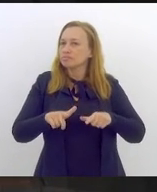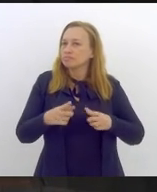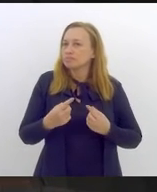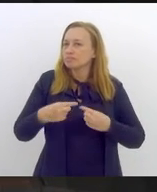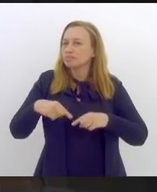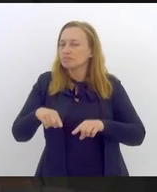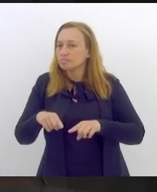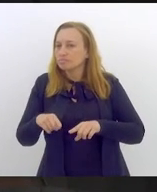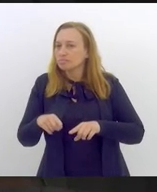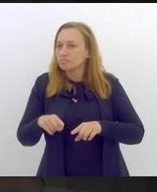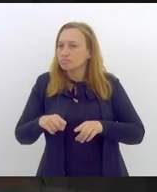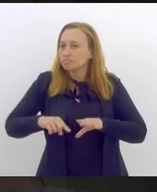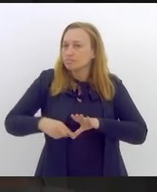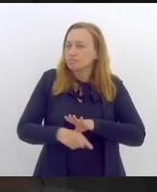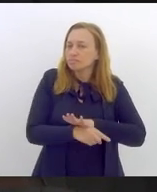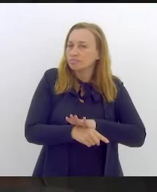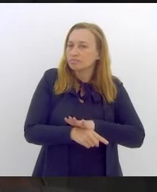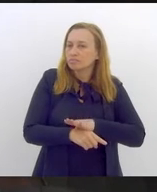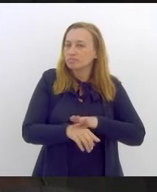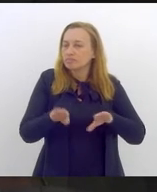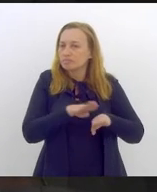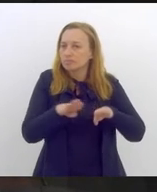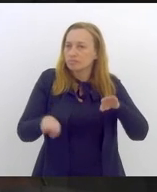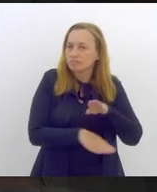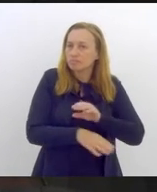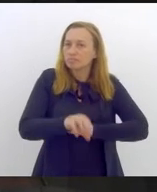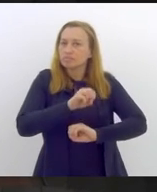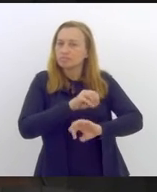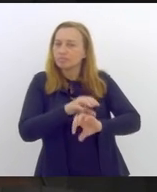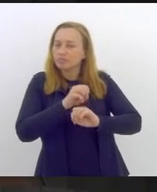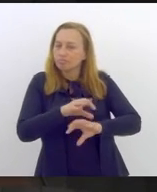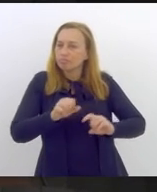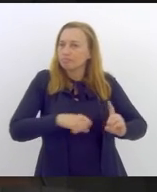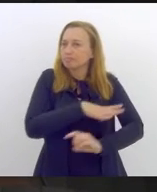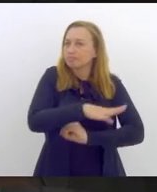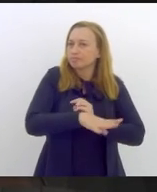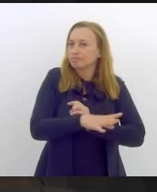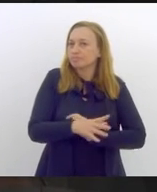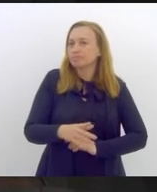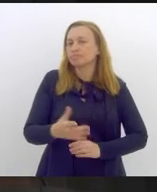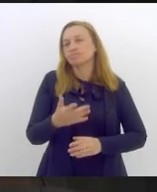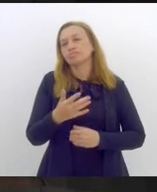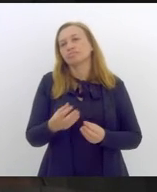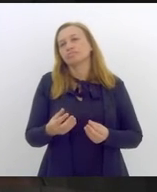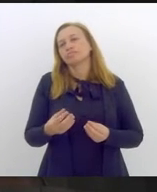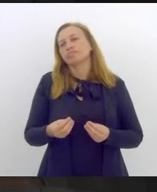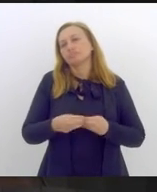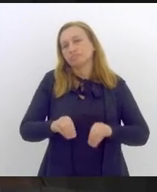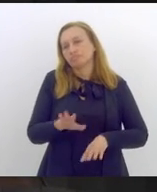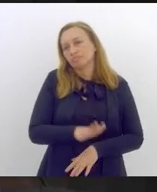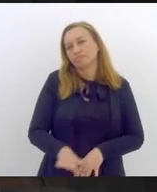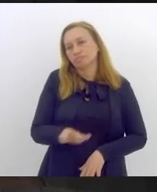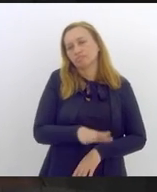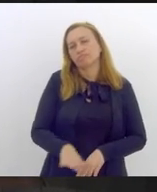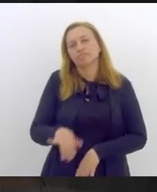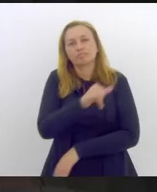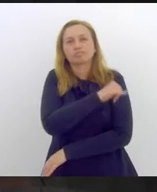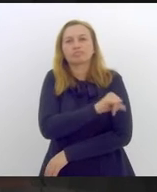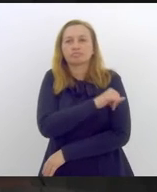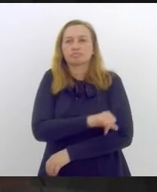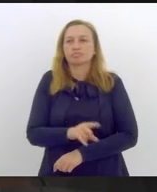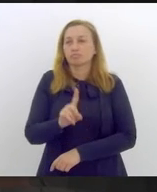a profunda desigualdade social e Educacional é que afetava as crianças de origem popular no Rio de Janeiro